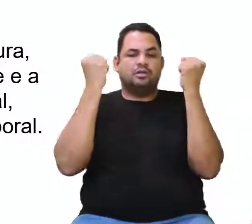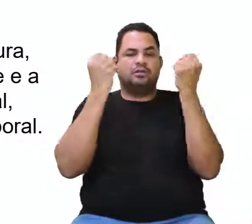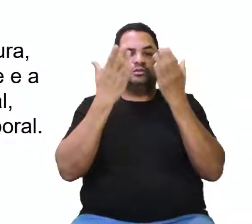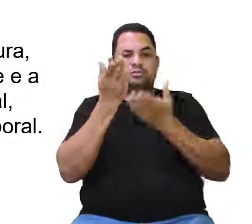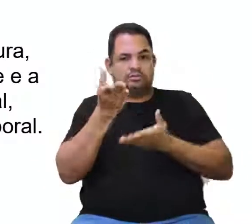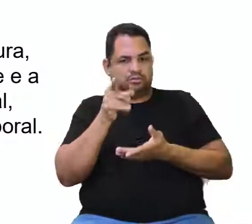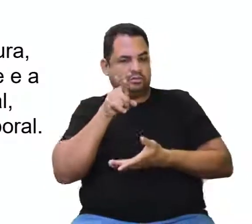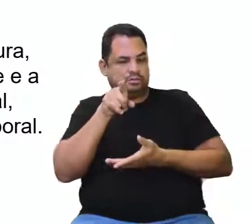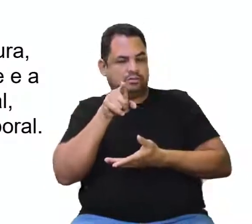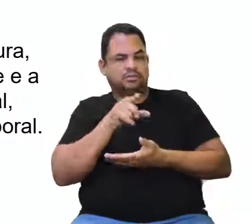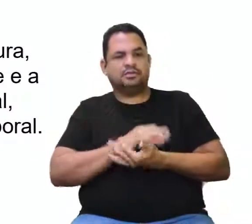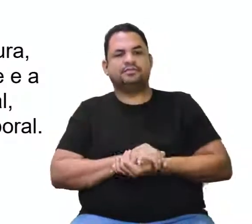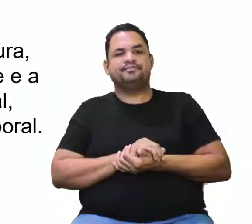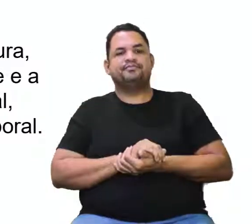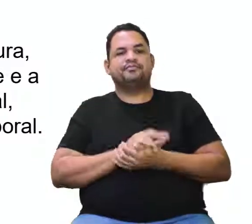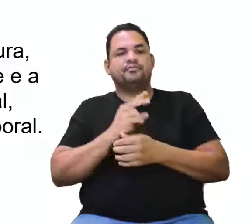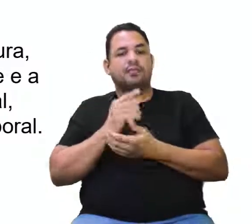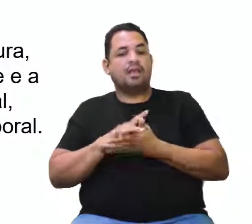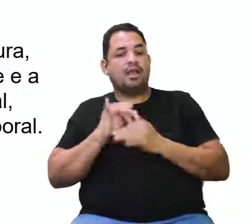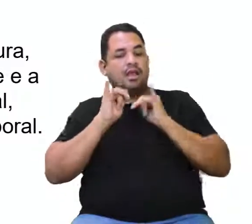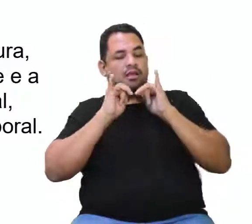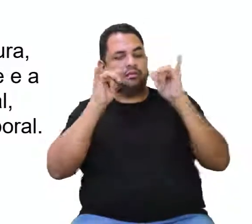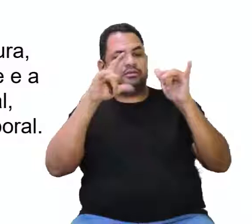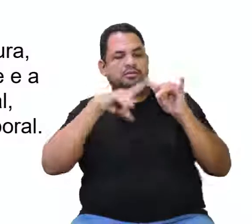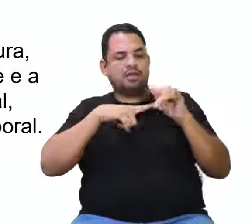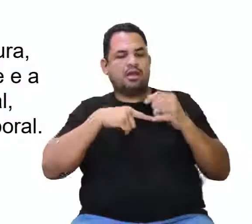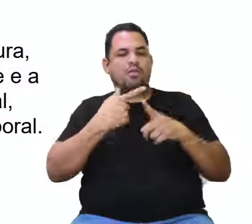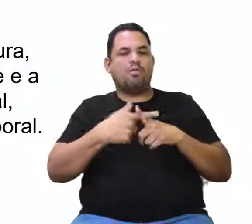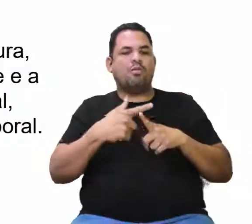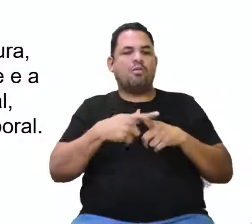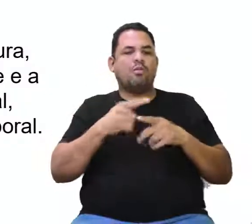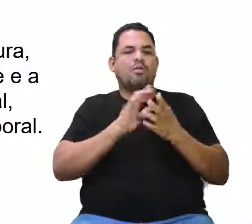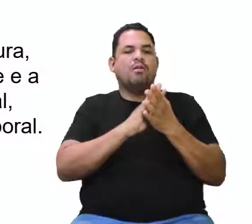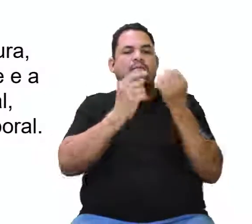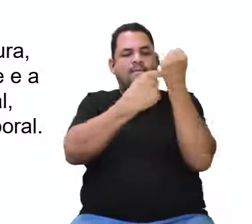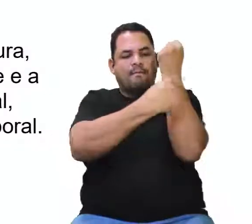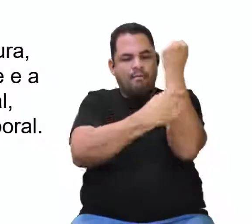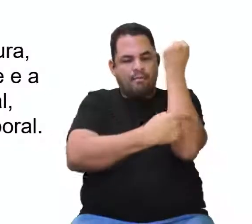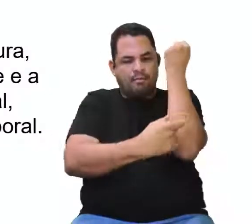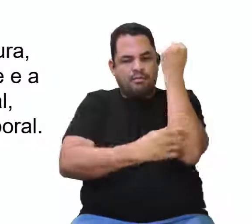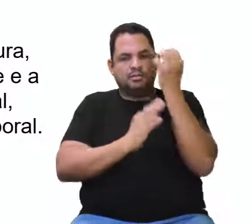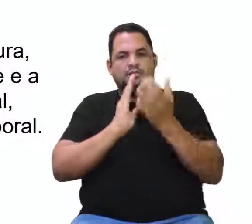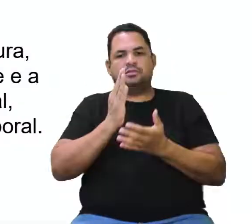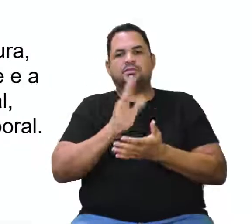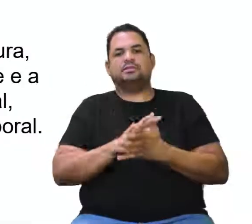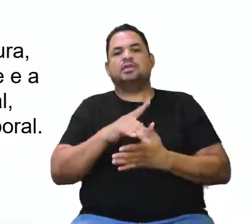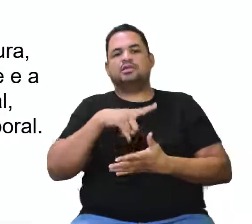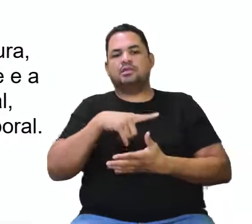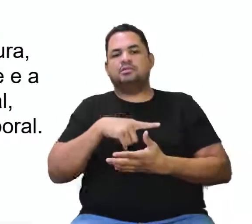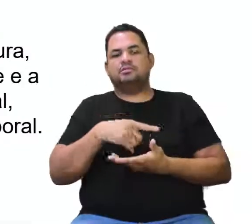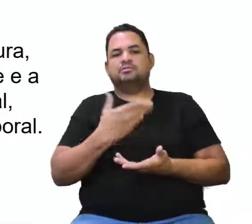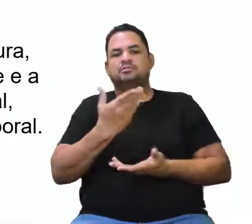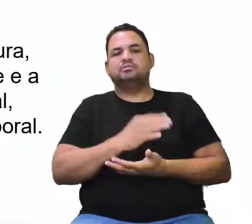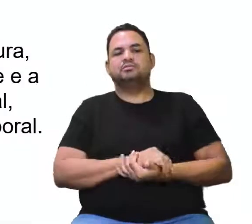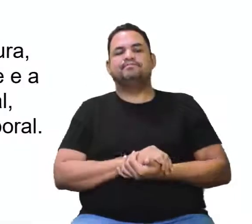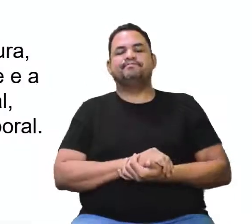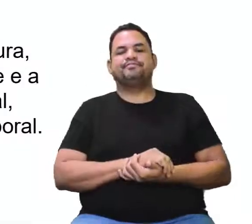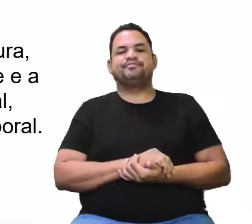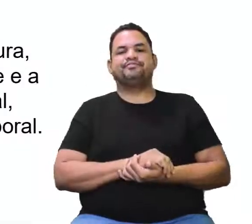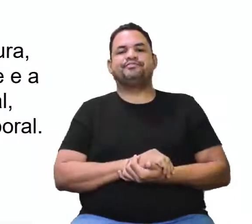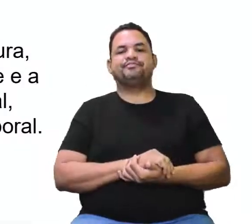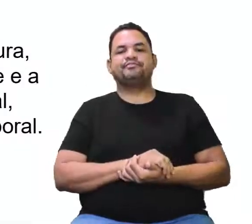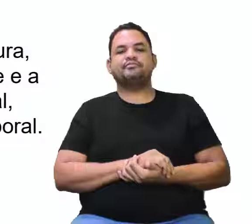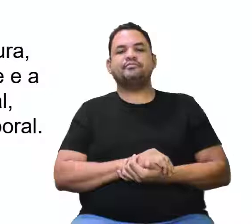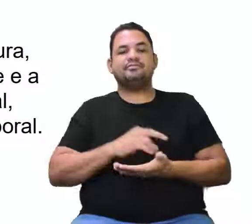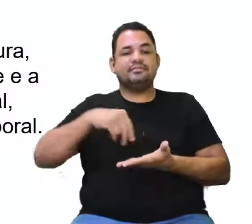que você, né, avise que você tem algum problema de coluna, né? Principalmente se ele já foi diagnosticado, né, prof? Perfeito.